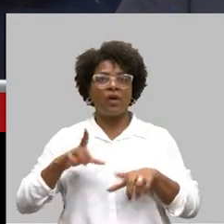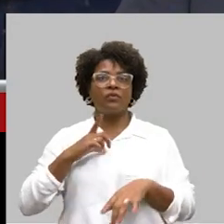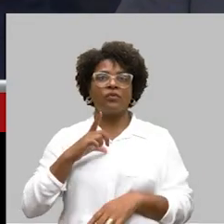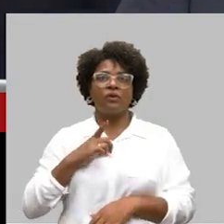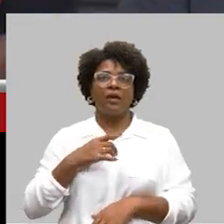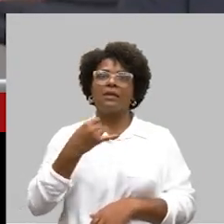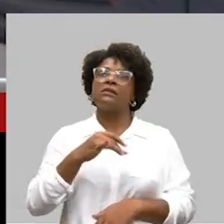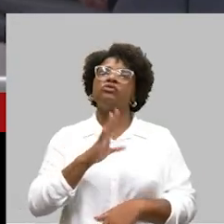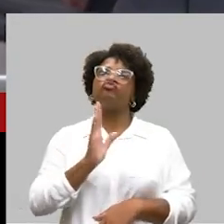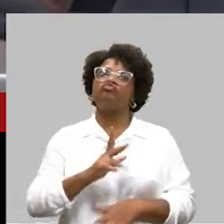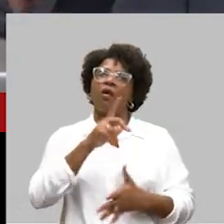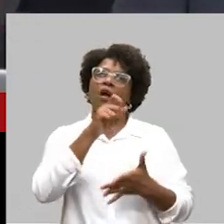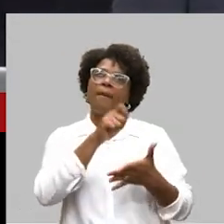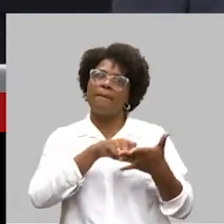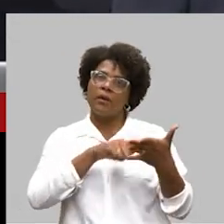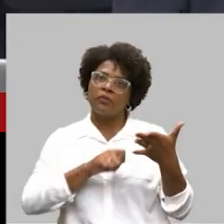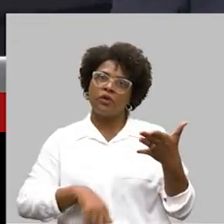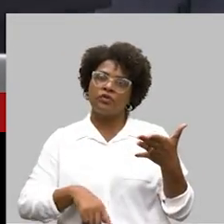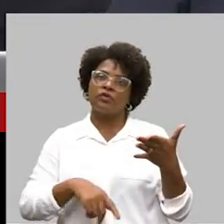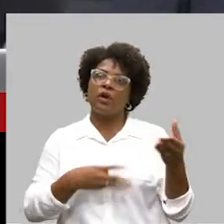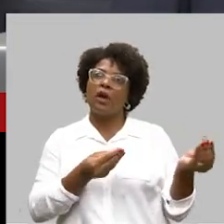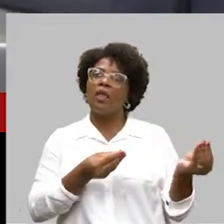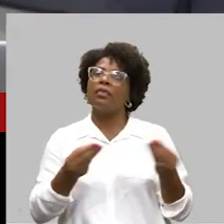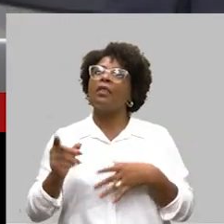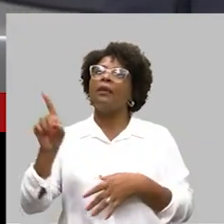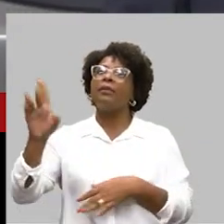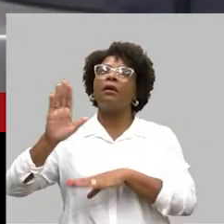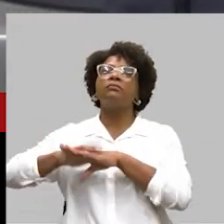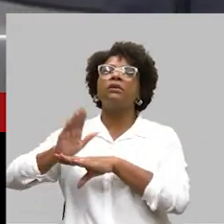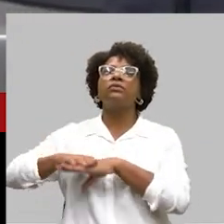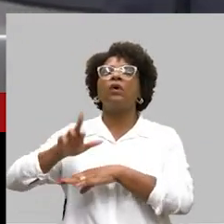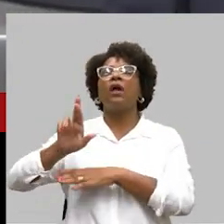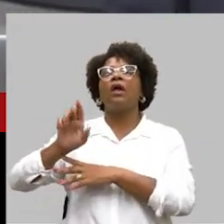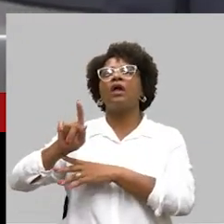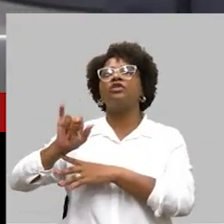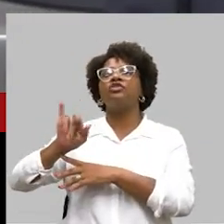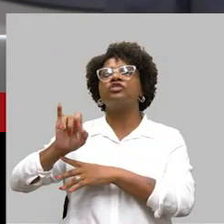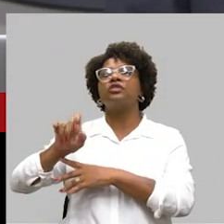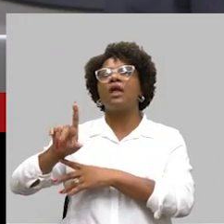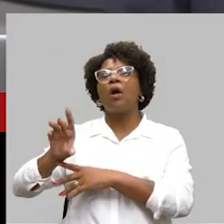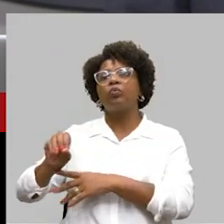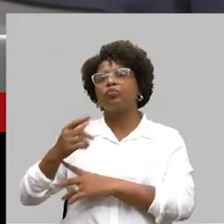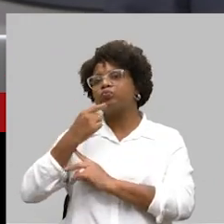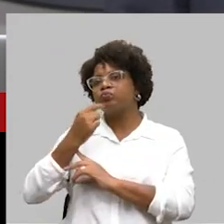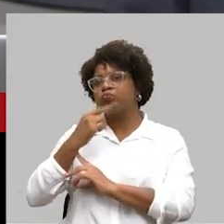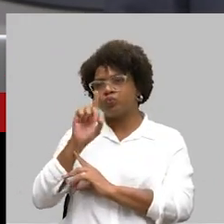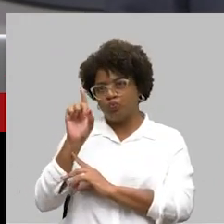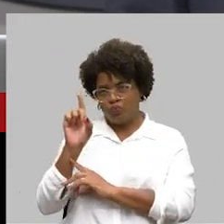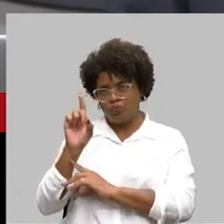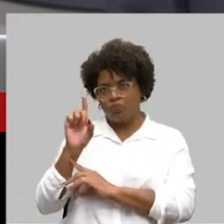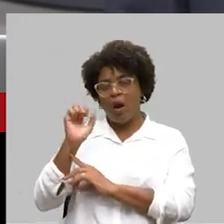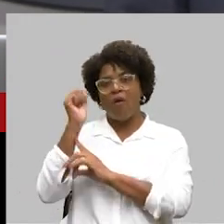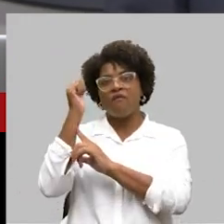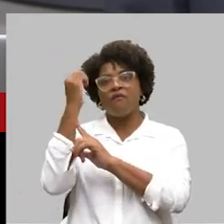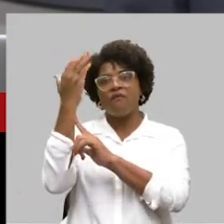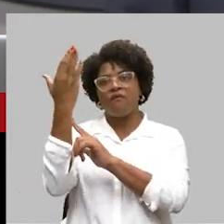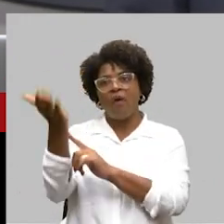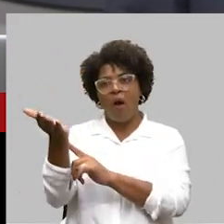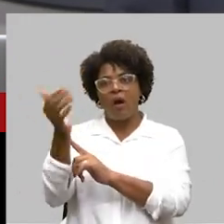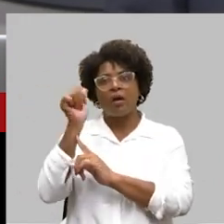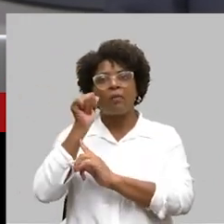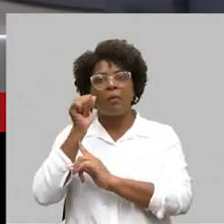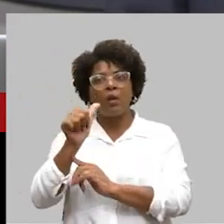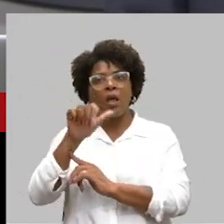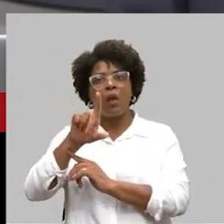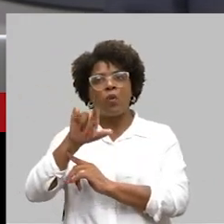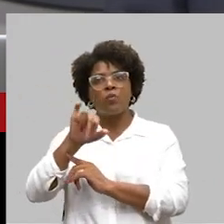preenchido pode passando ali entregar pro Reginaldo levanta a mão Reginaldo por favor e e lá fora pra Luciana Luciana tá lá